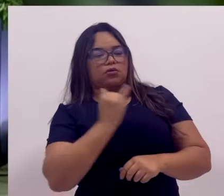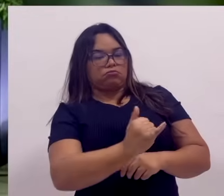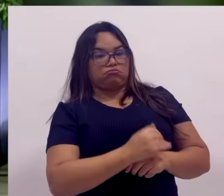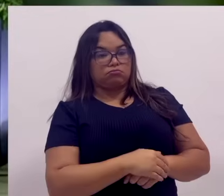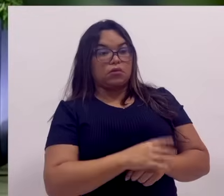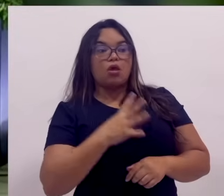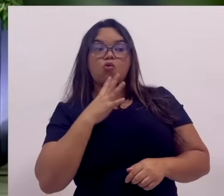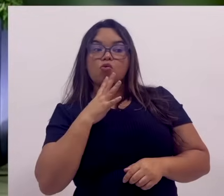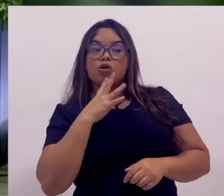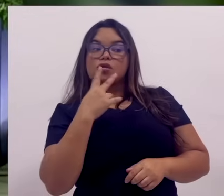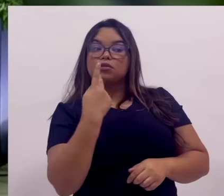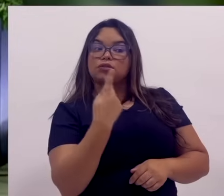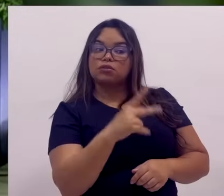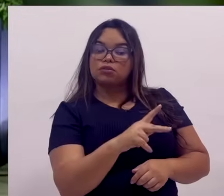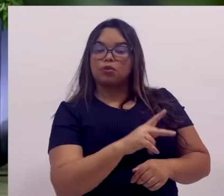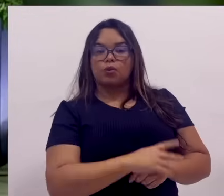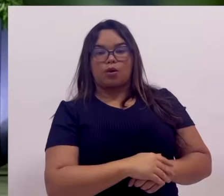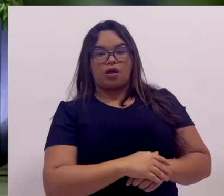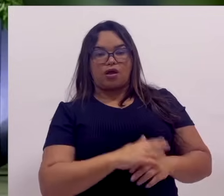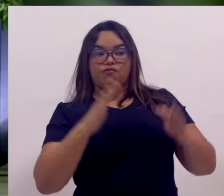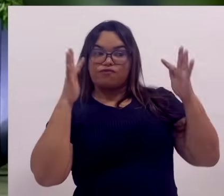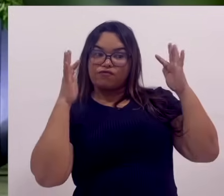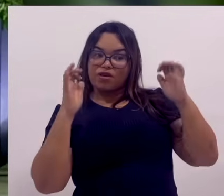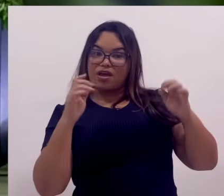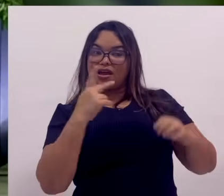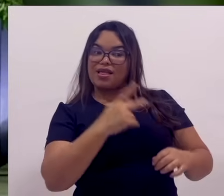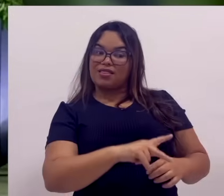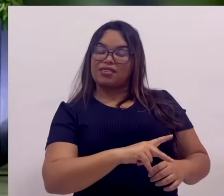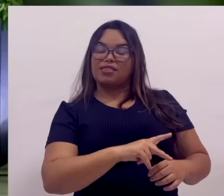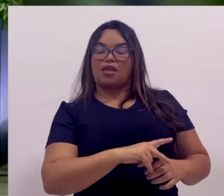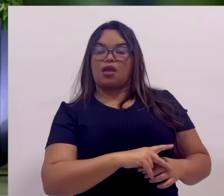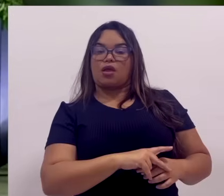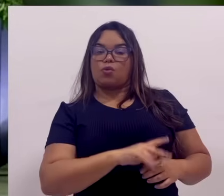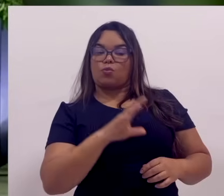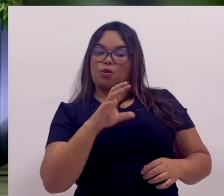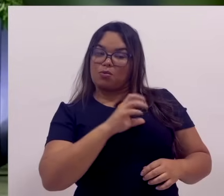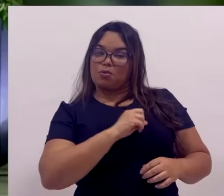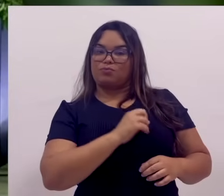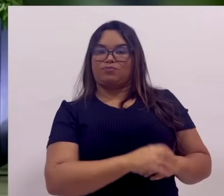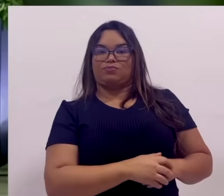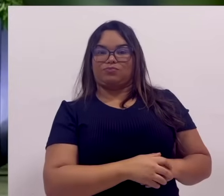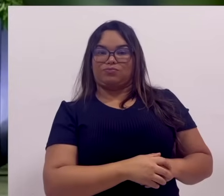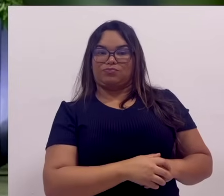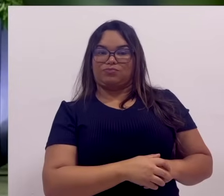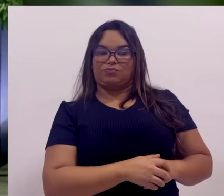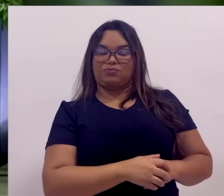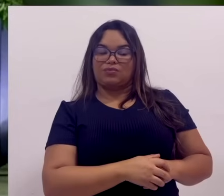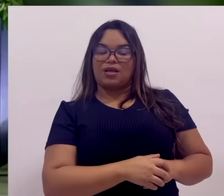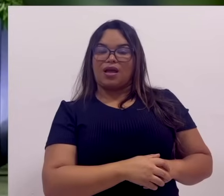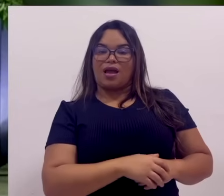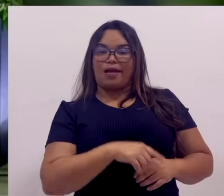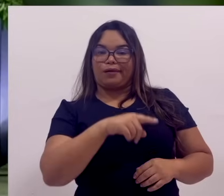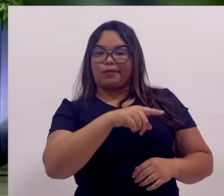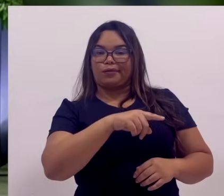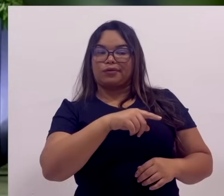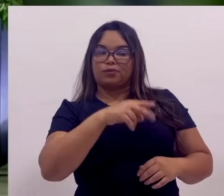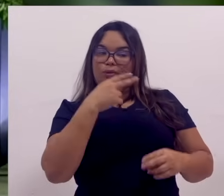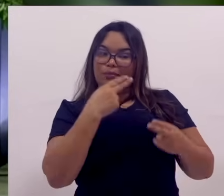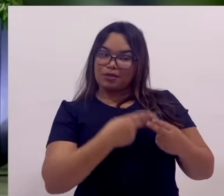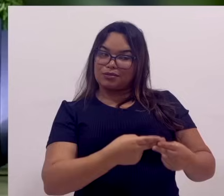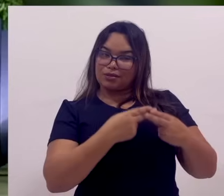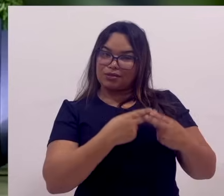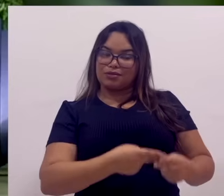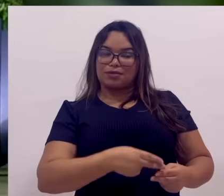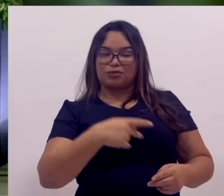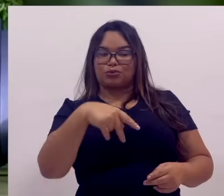que a carta foi escrita à Igreja de Deus vivendo nas circunstâncias que vimos, às vezes bebendo dessa fonte. E isso é muito